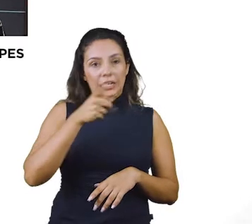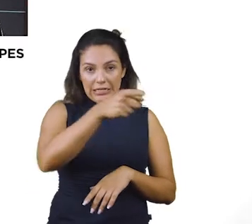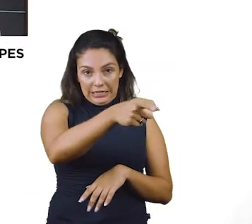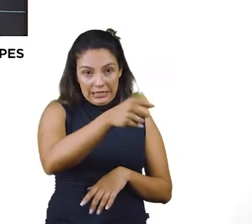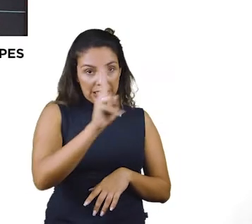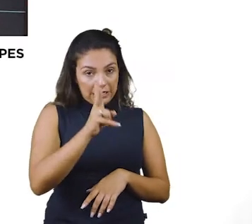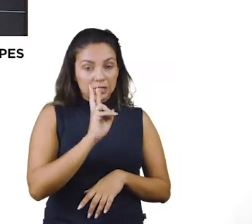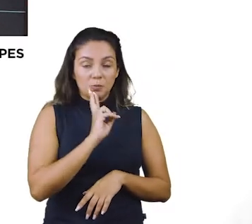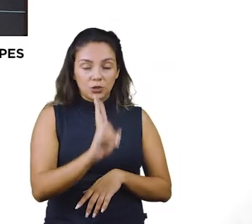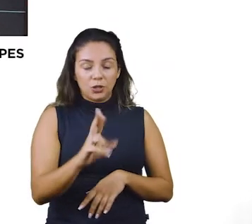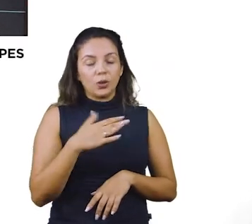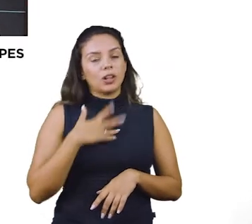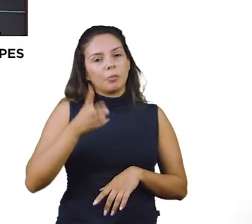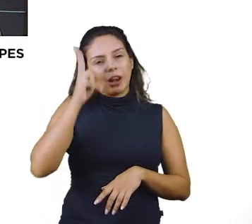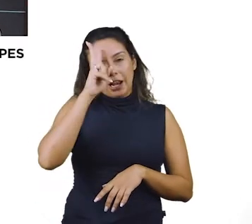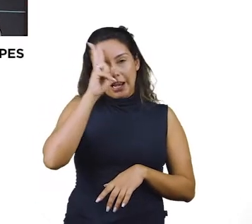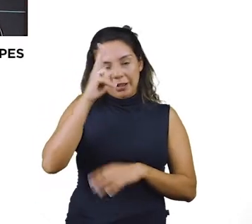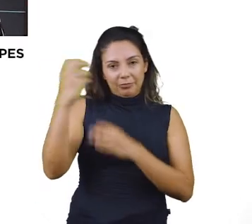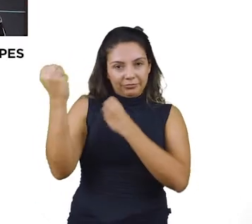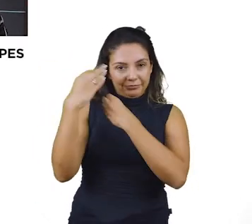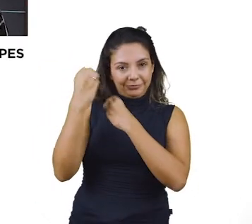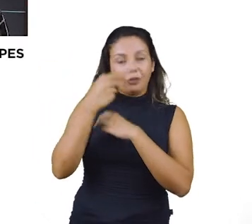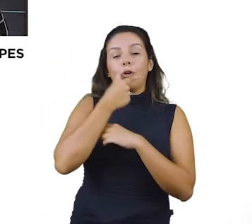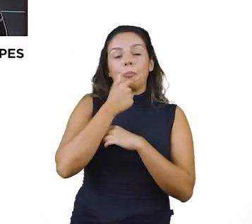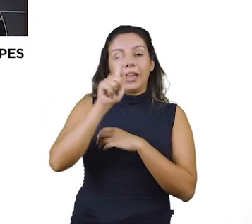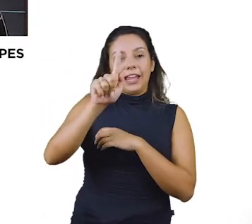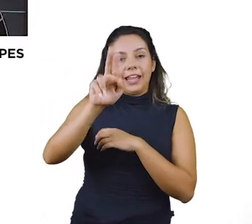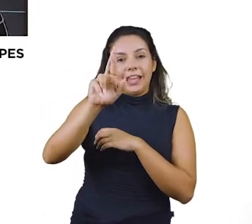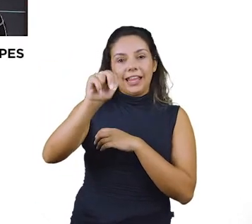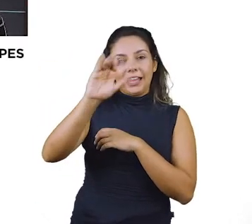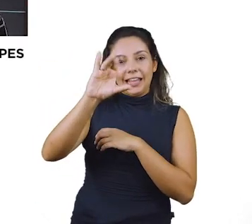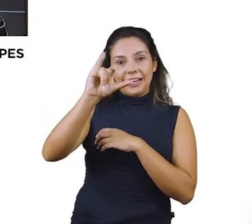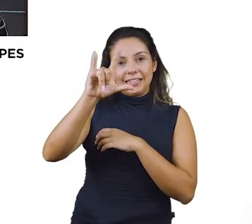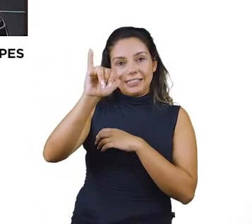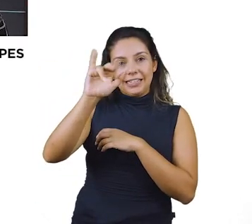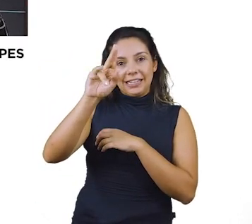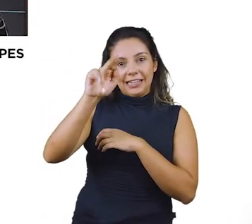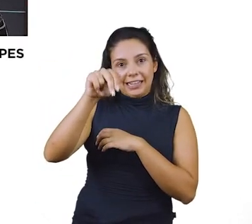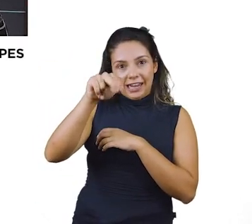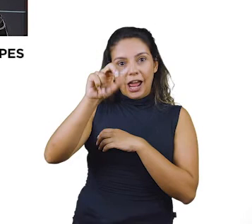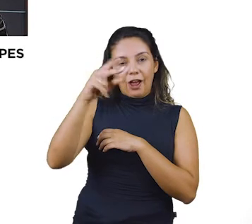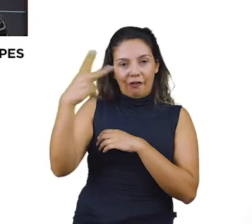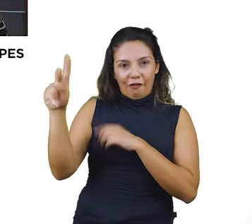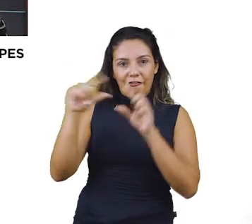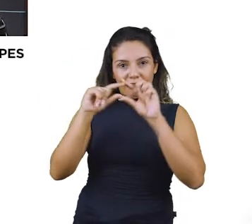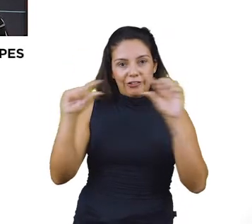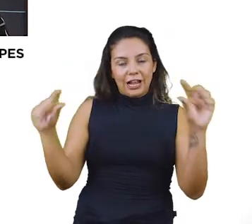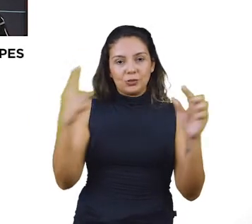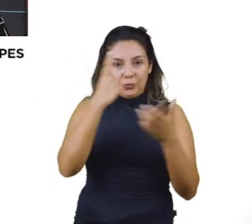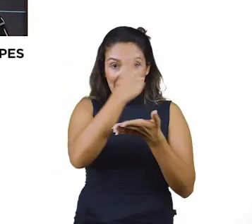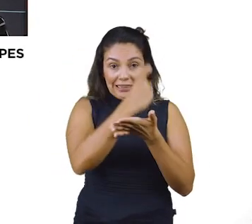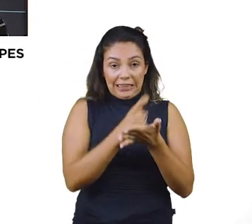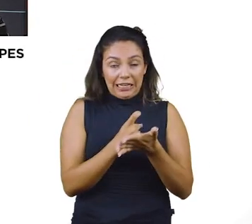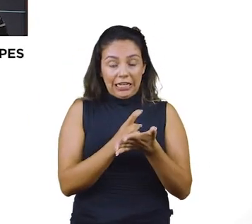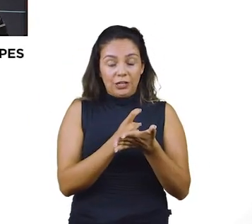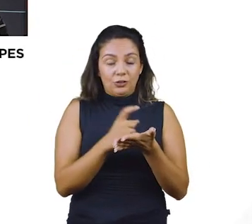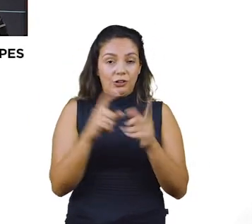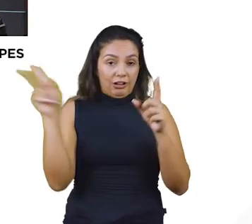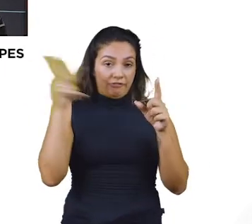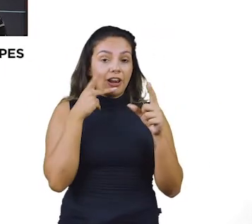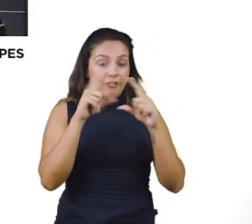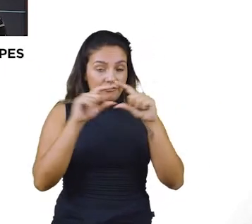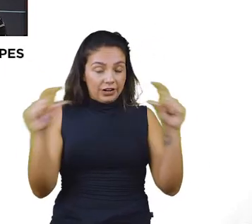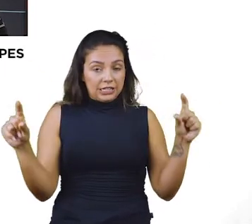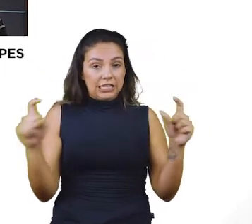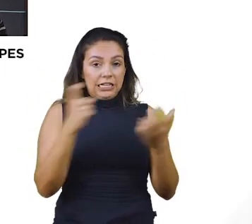de um ensinamento de Graciliano Ramos, que ele dizia que um texto só está pronto